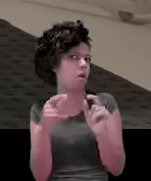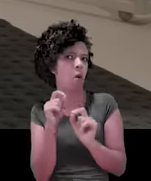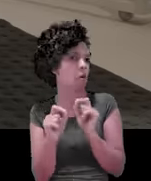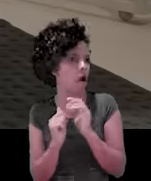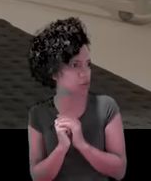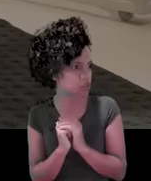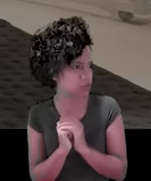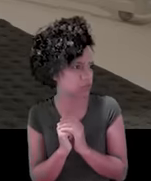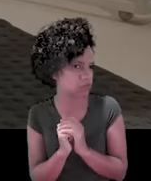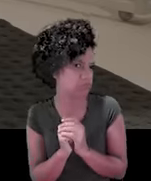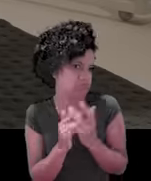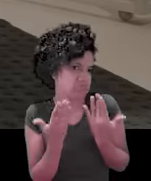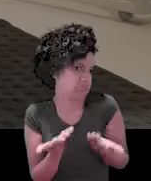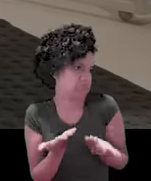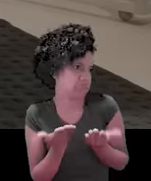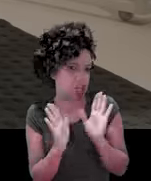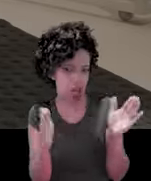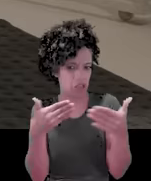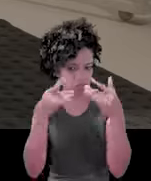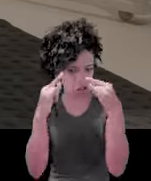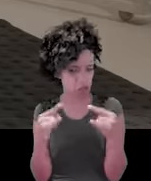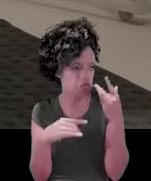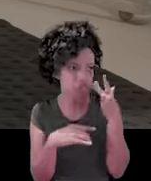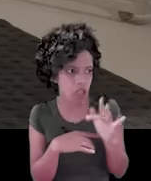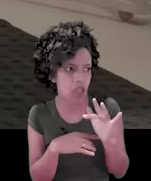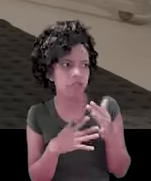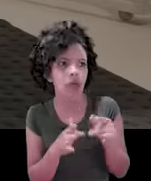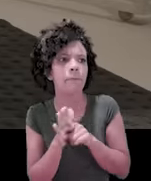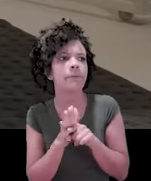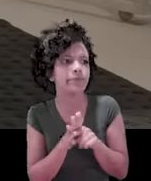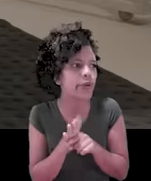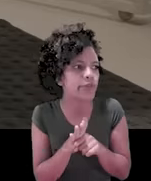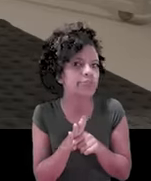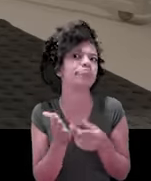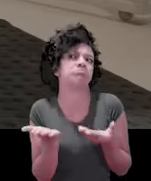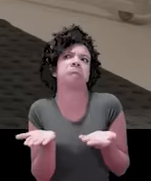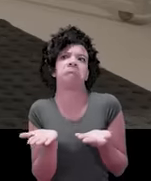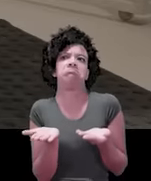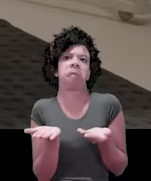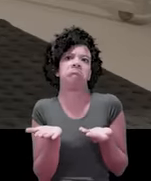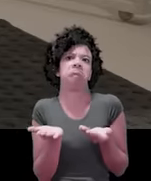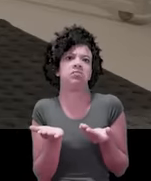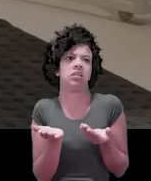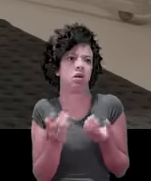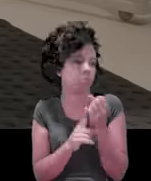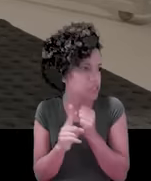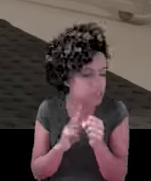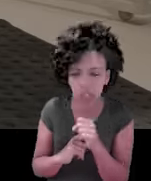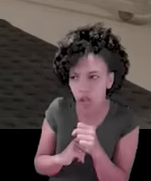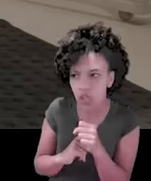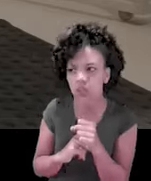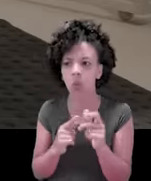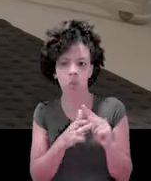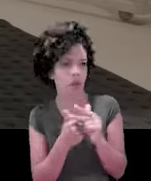Deputado deixar alguma coisa aqui coberta Será que os pesquisadores traz um civilização